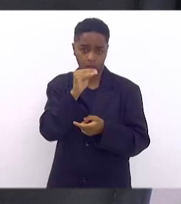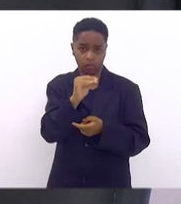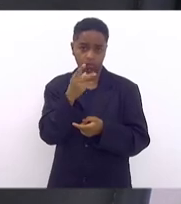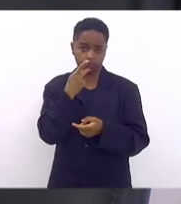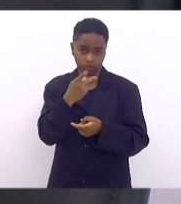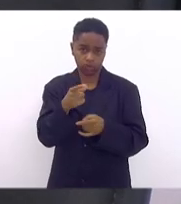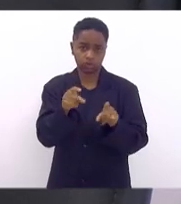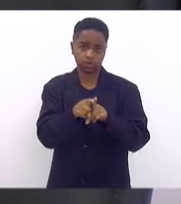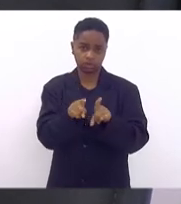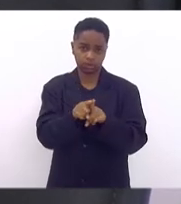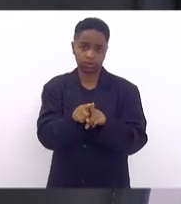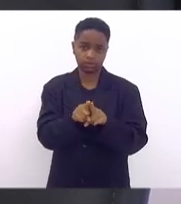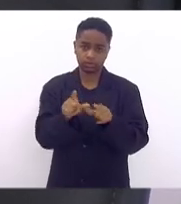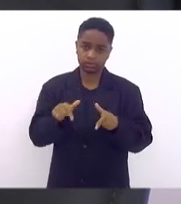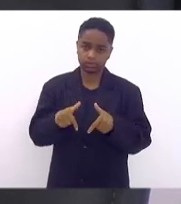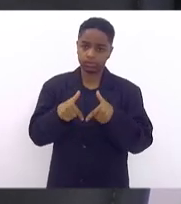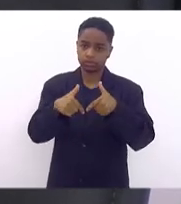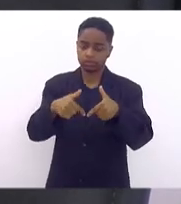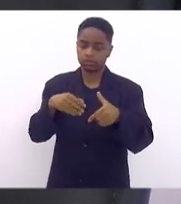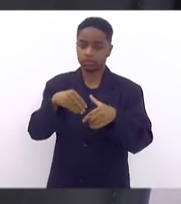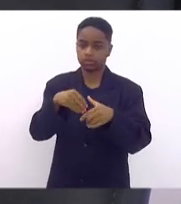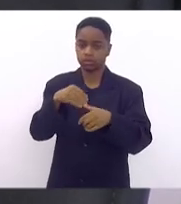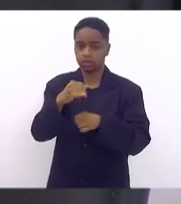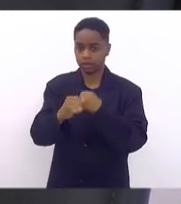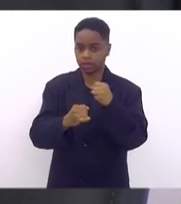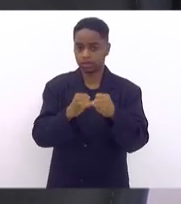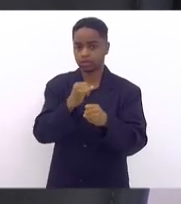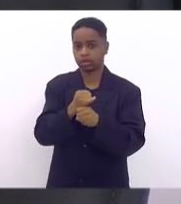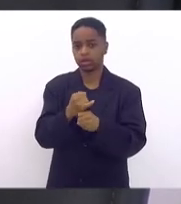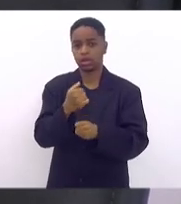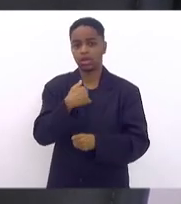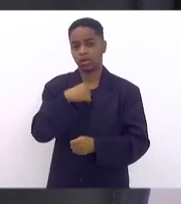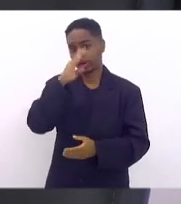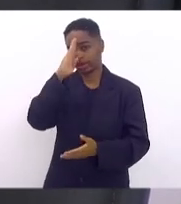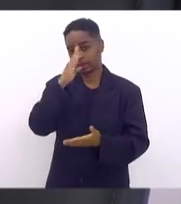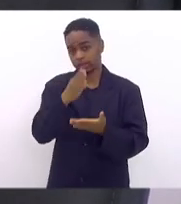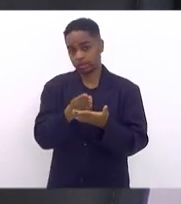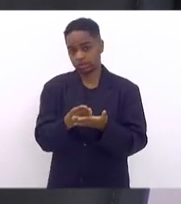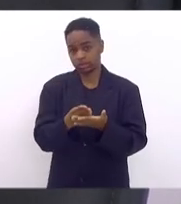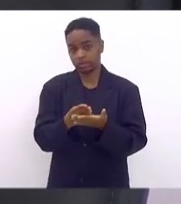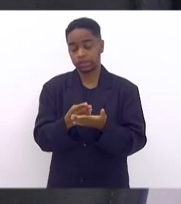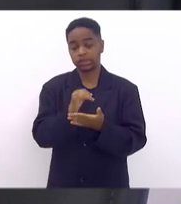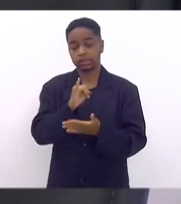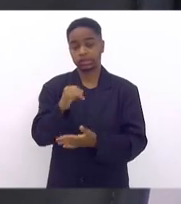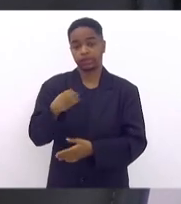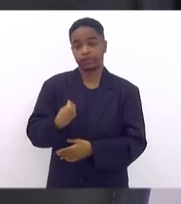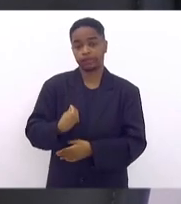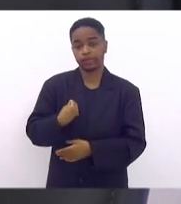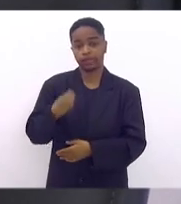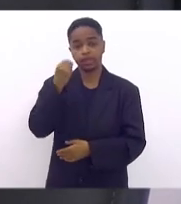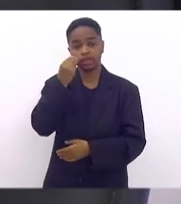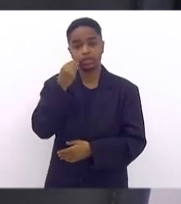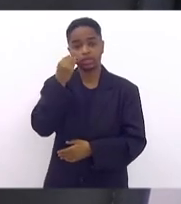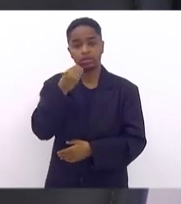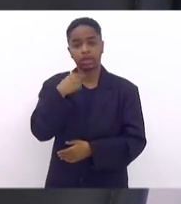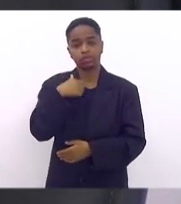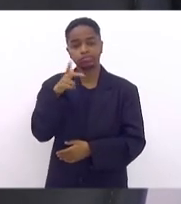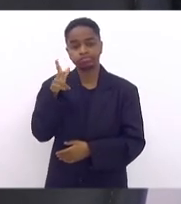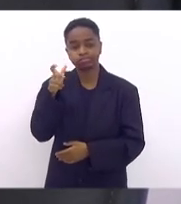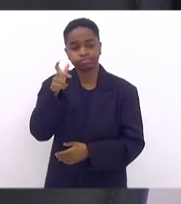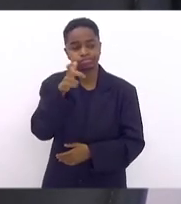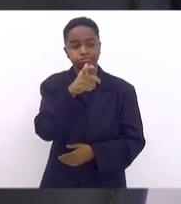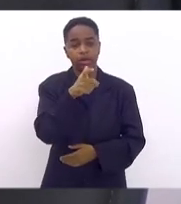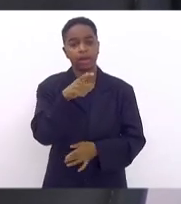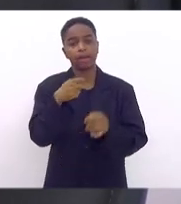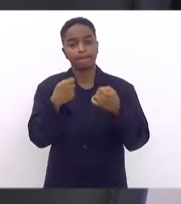esse enfrentamento cibernético. Eu penso que, passando muito pela experiência do que eu ouço nessa CPI, é, tem